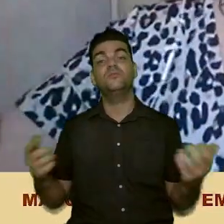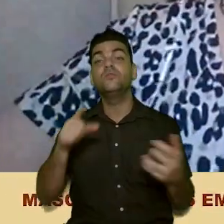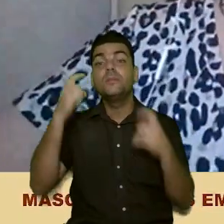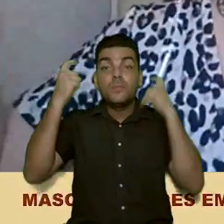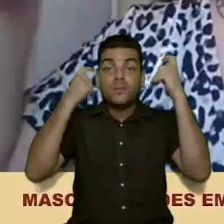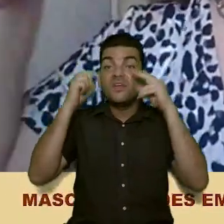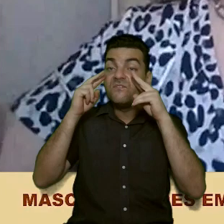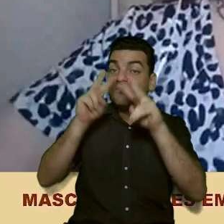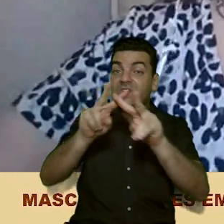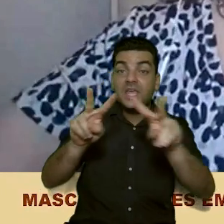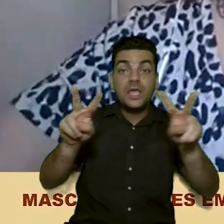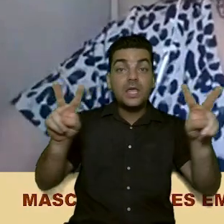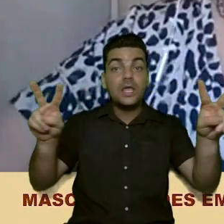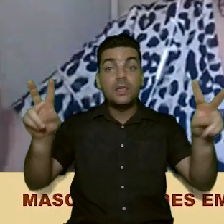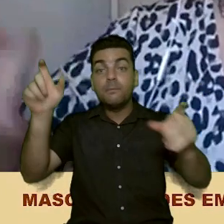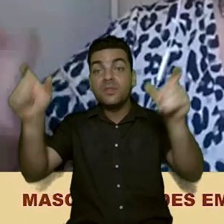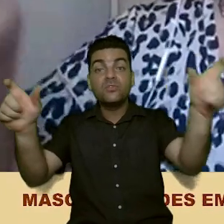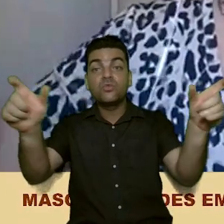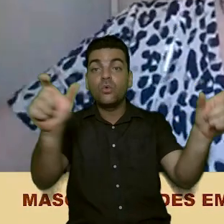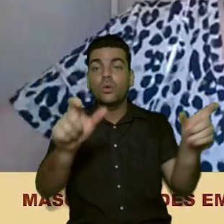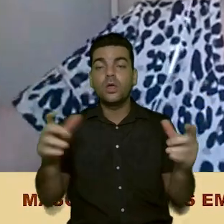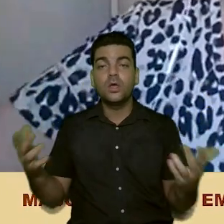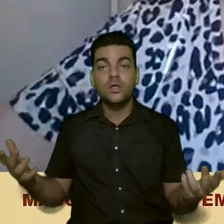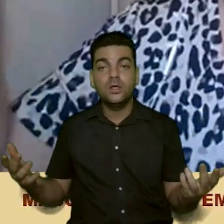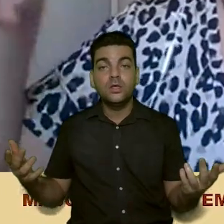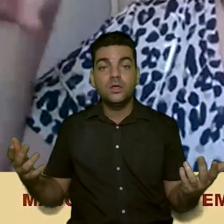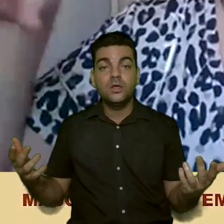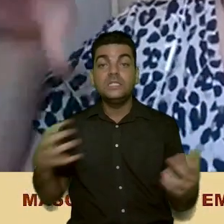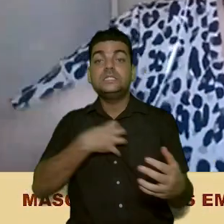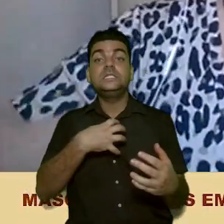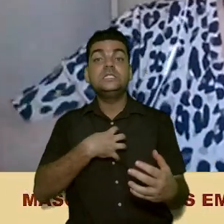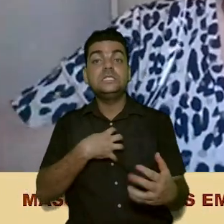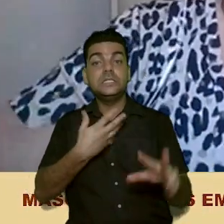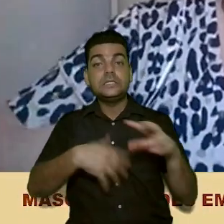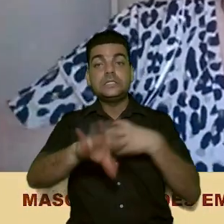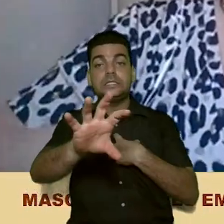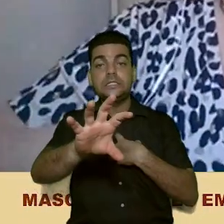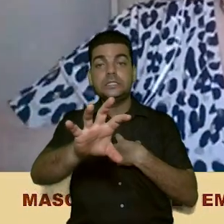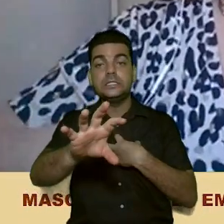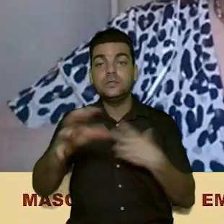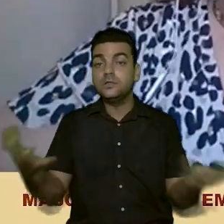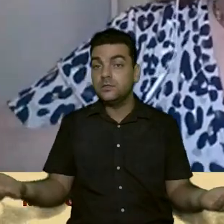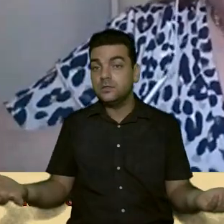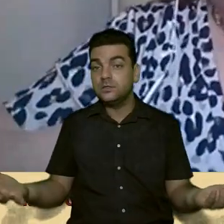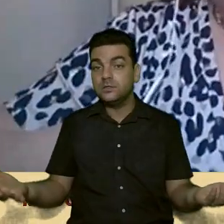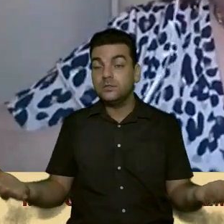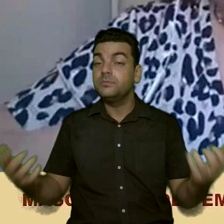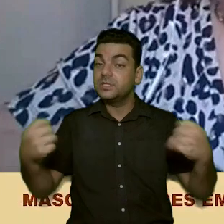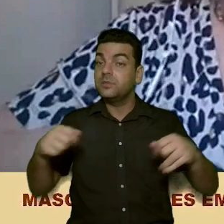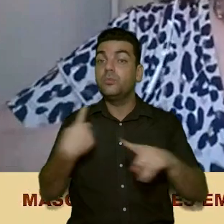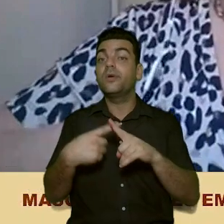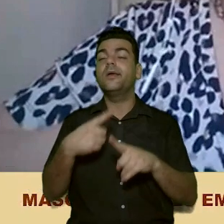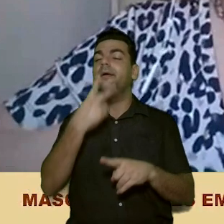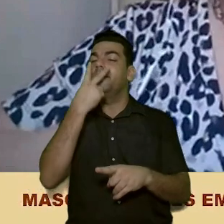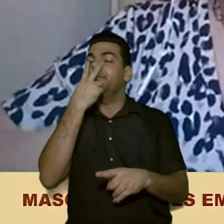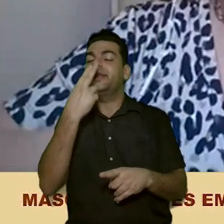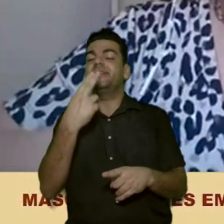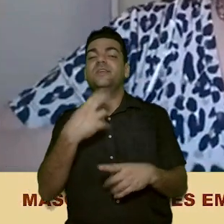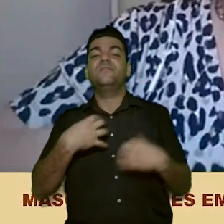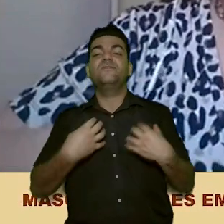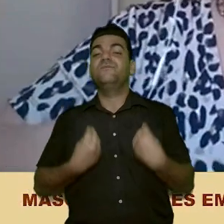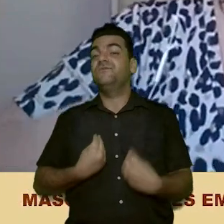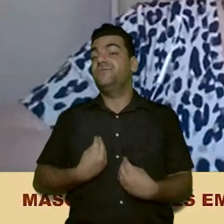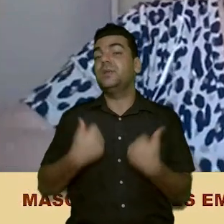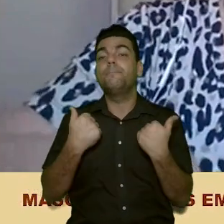para o lado, né, que vocês possam, aliás, olhar para o lado e perceber que o conforto de vocês, que a segurança que